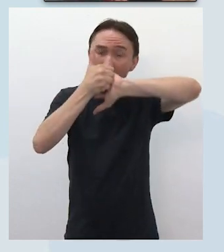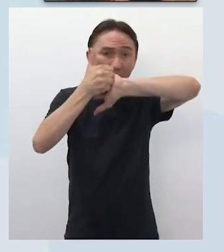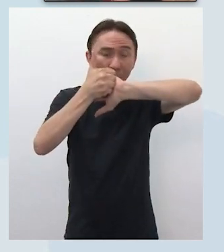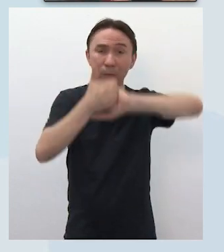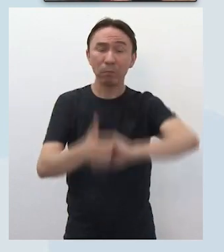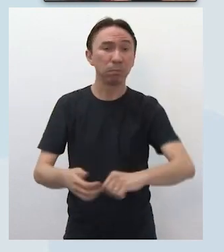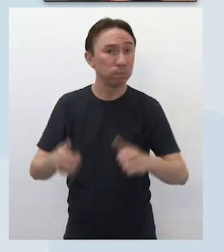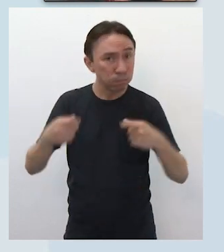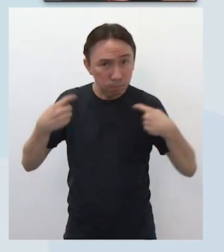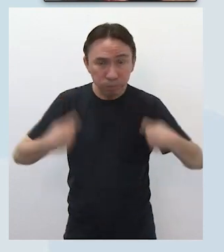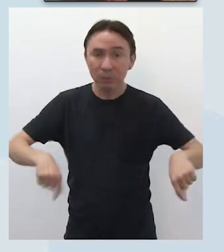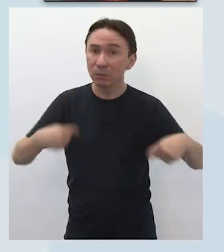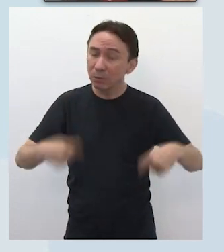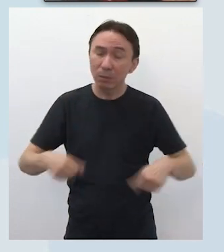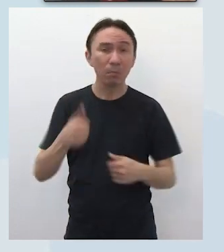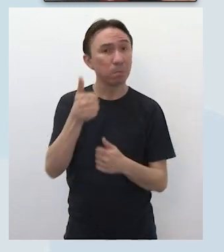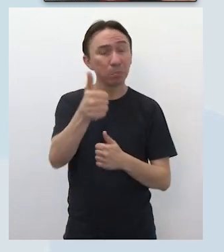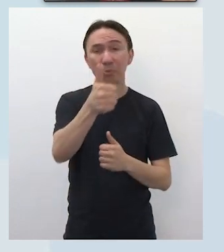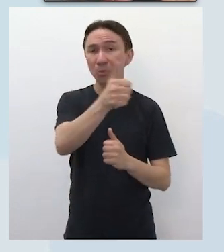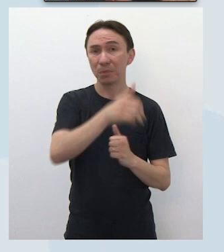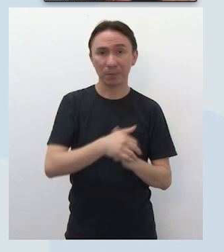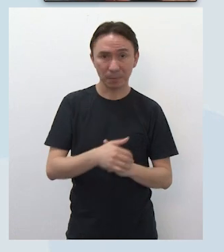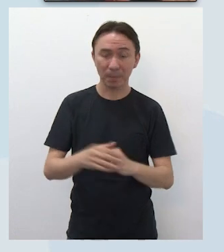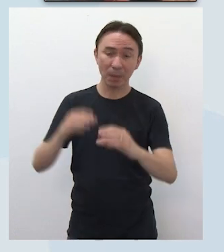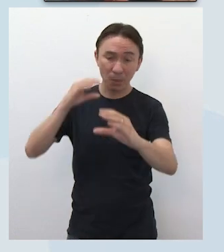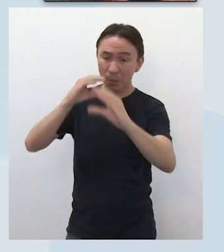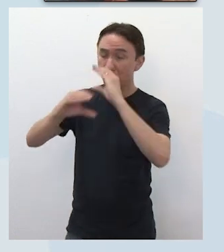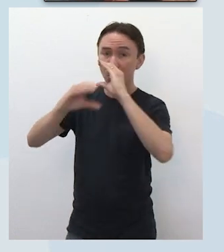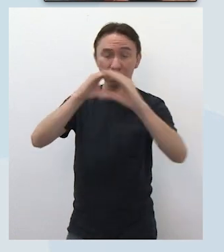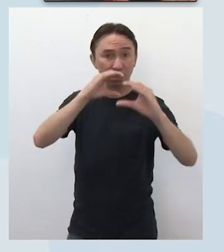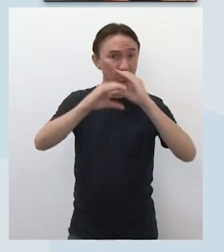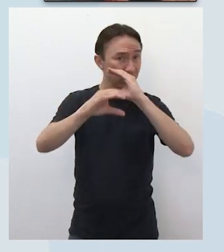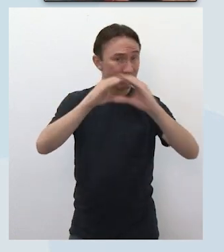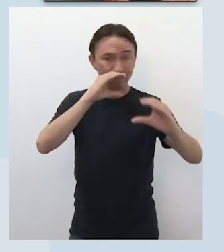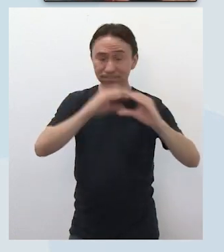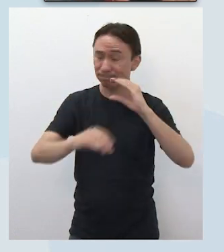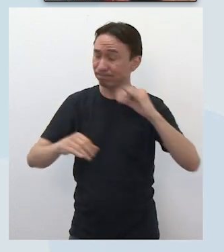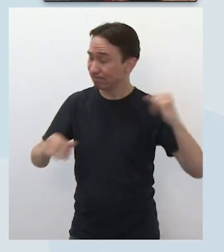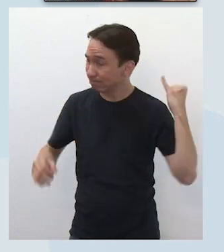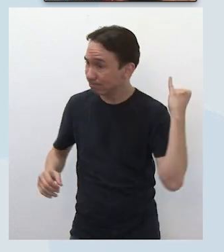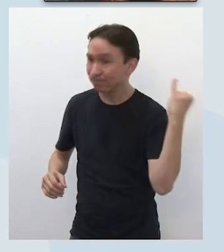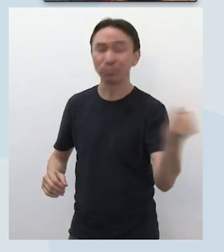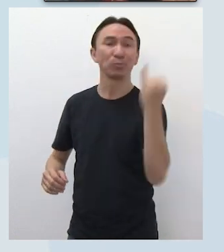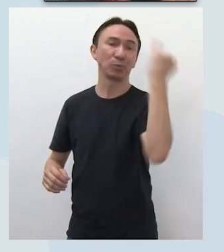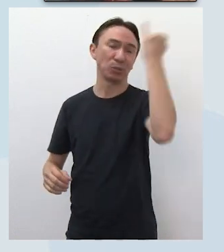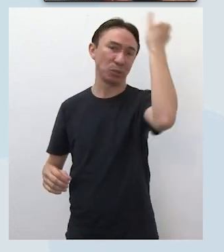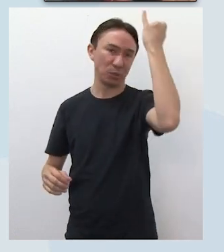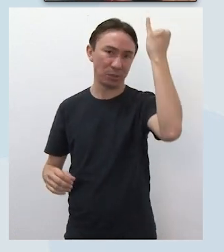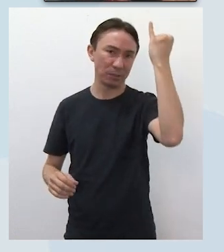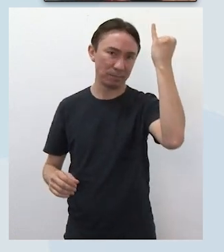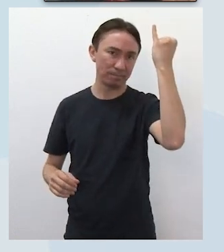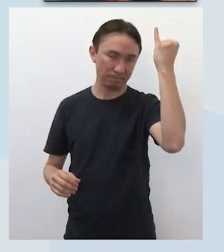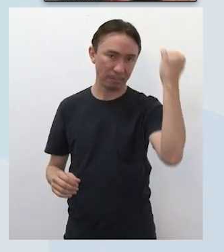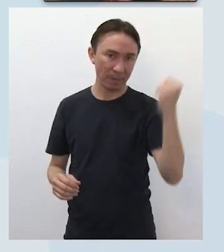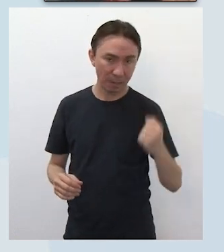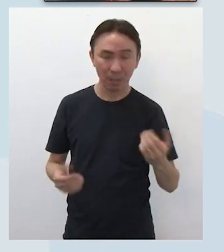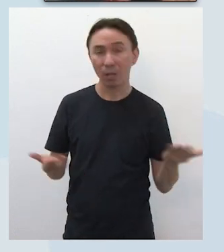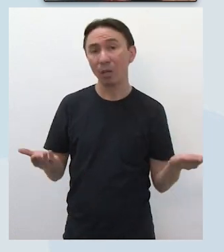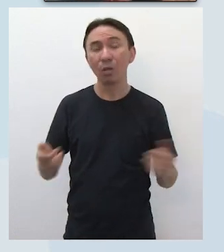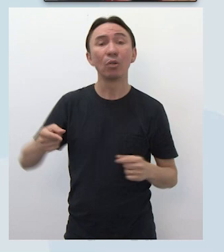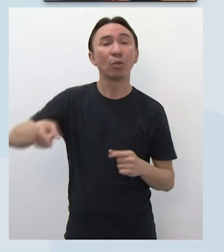tipo de comunicação é fundamental na qualidade das relações. nós precisamos desenvolver